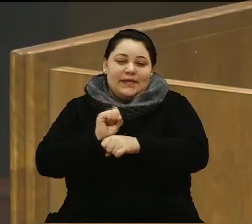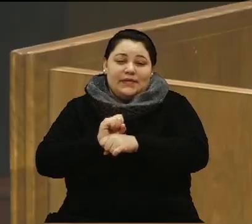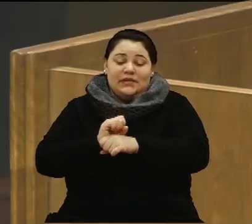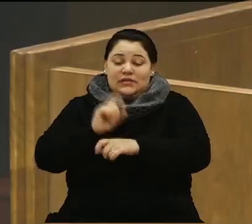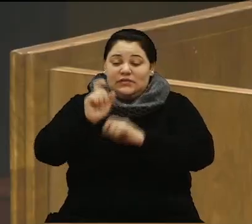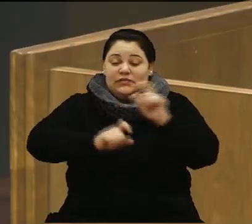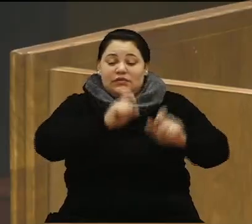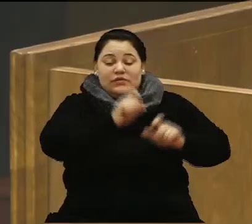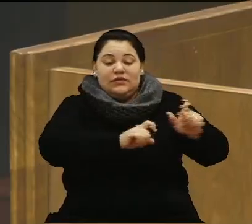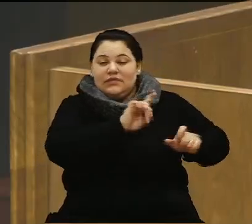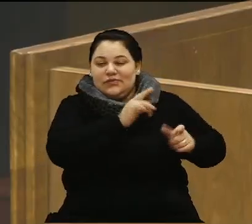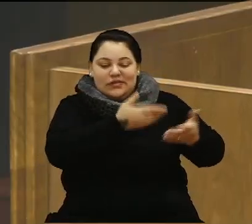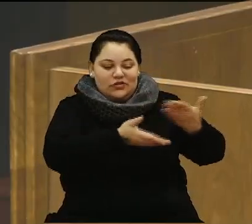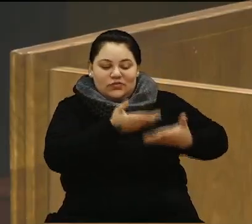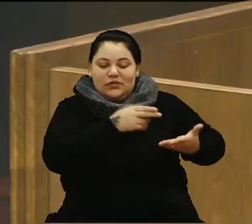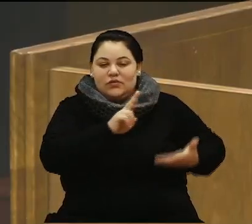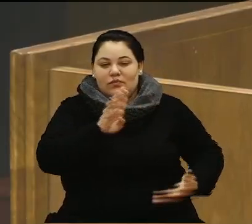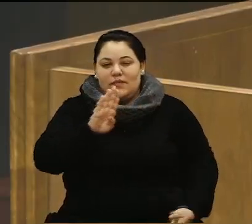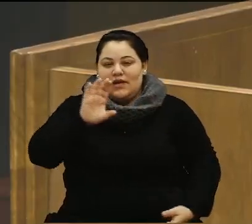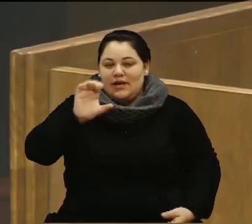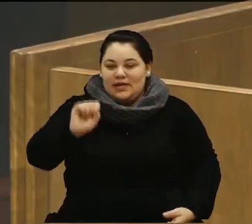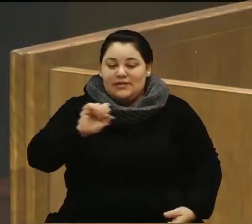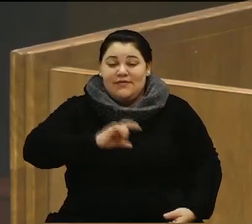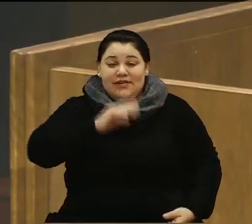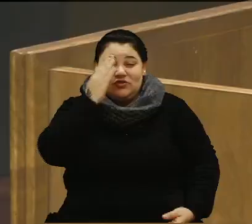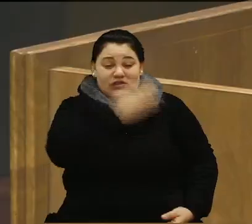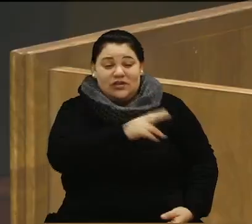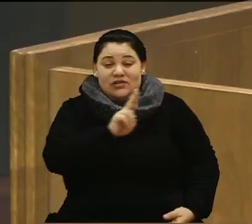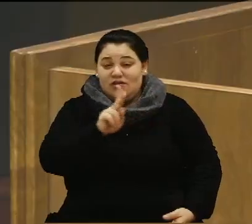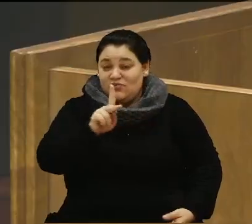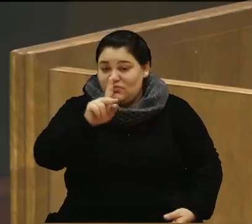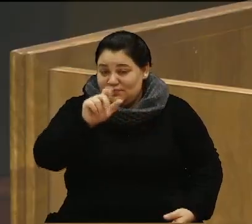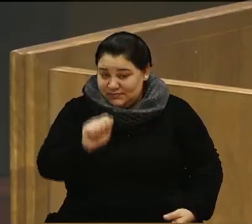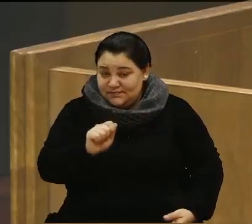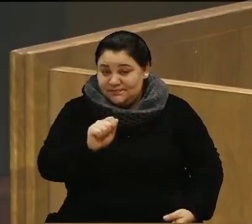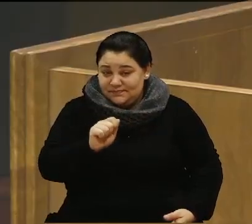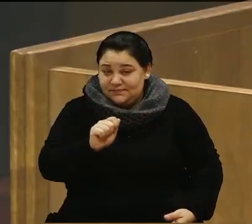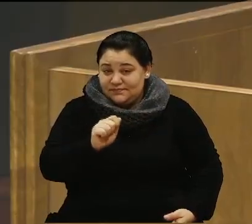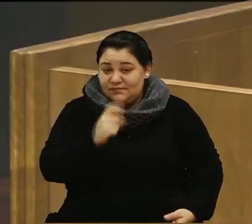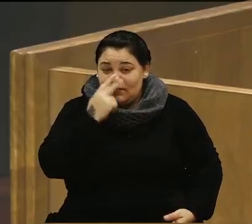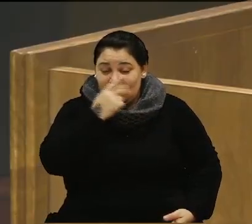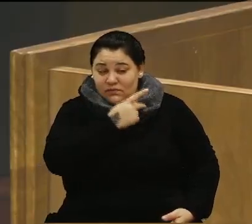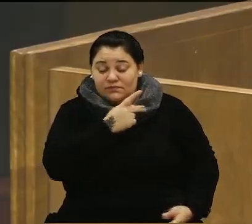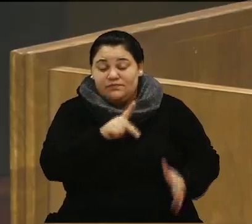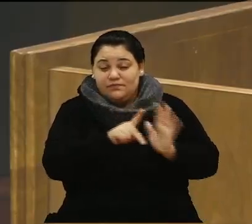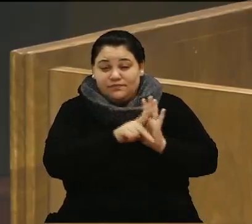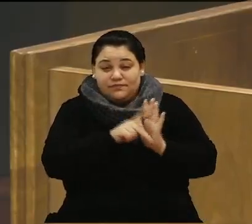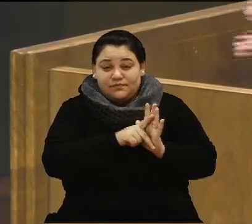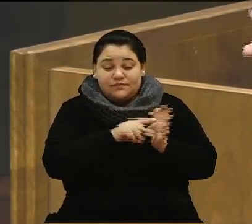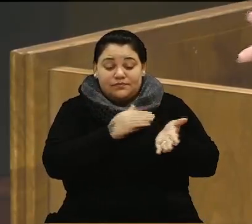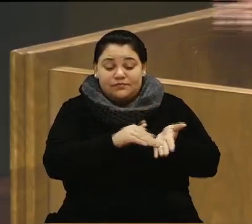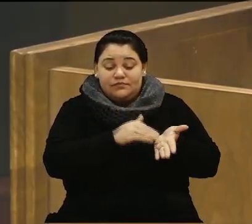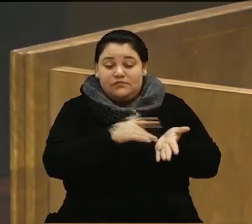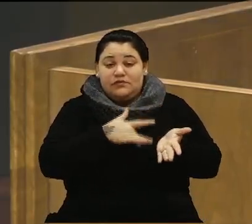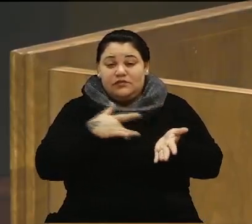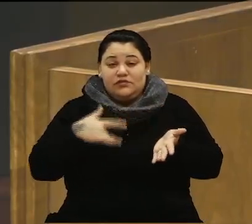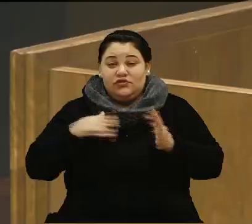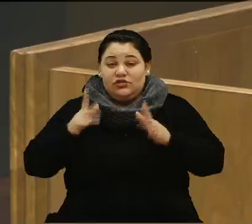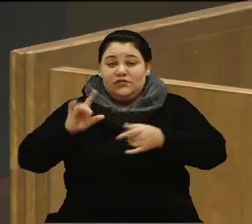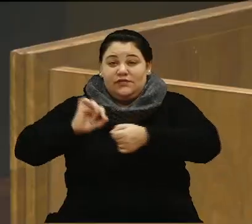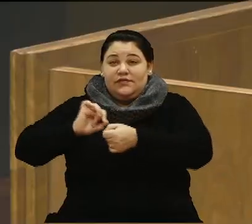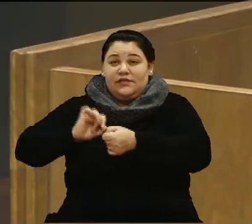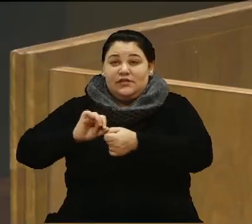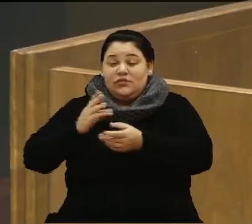conseguem atendimento na UBS, elas se direcionam para a UPA. A UPA, conforme o próprio secretário da Saúde, já fez muito mais atendimentos do